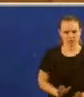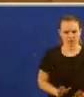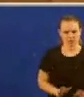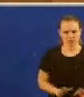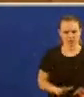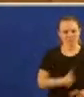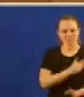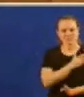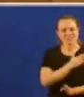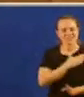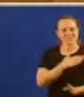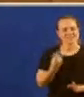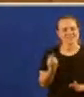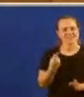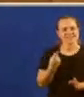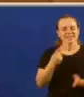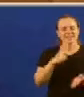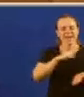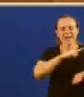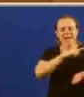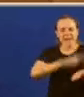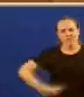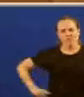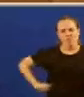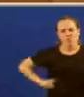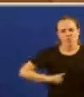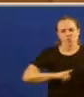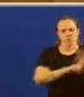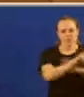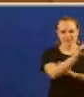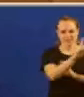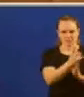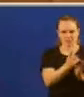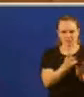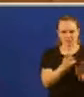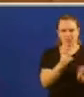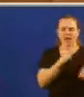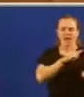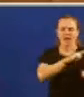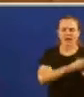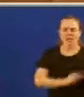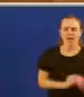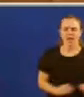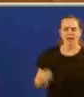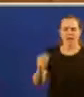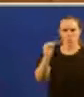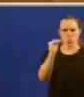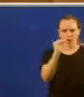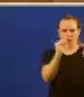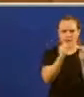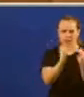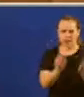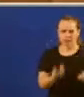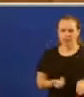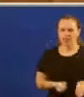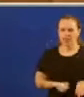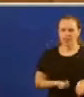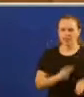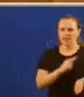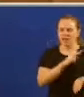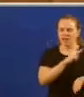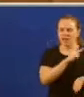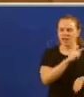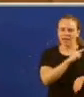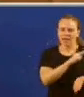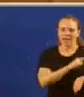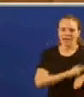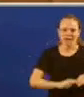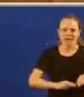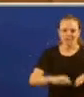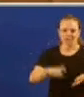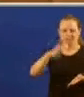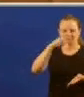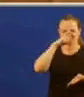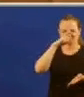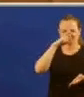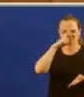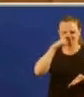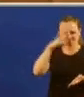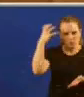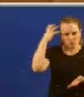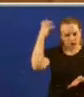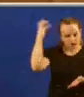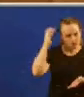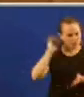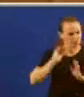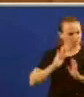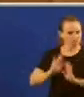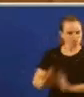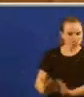unha Galiza de progreso unha Galiza de igualdade unha Galiza que deixe atrás arcaísmos como a monarquía e que